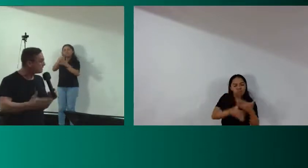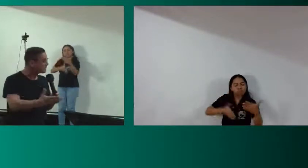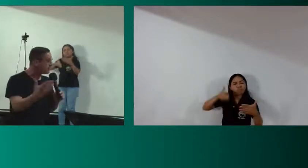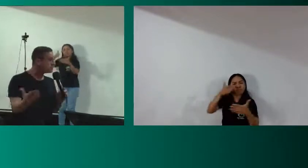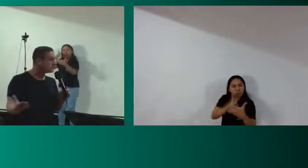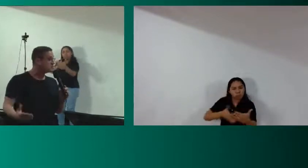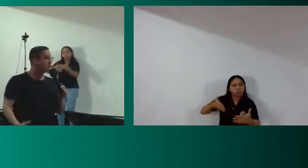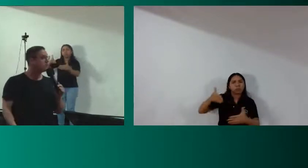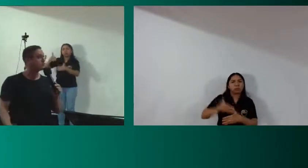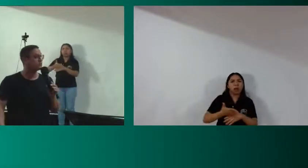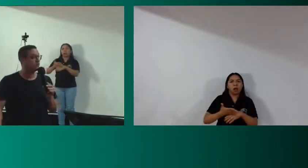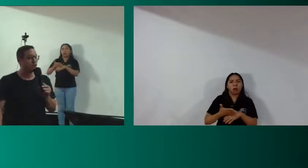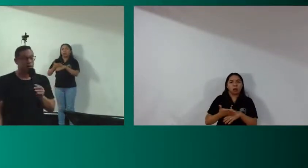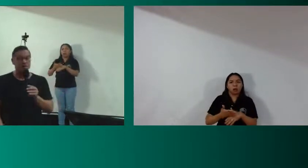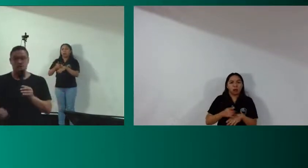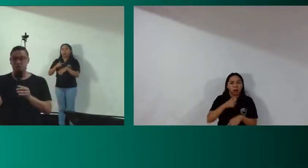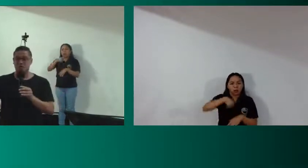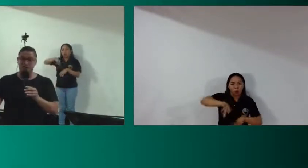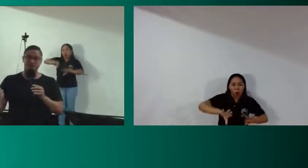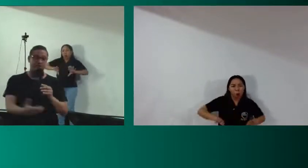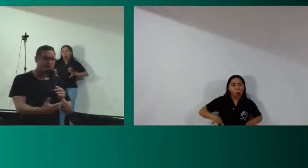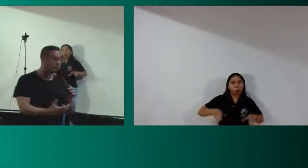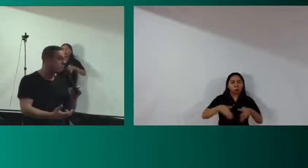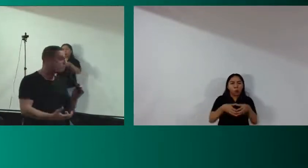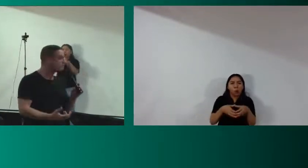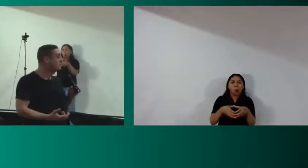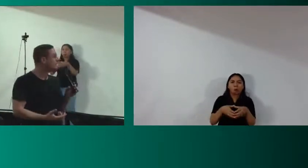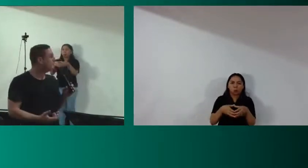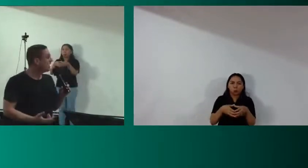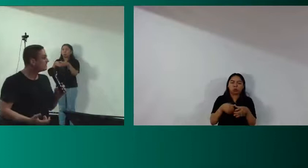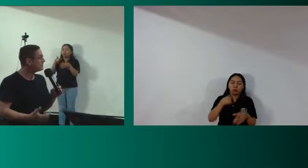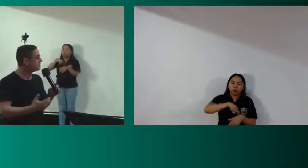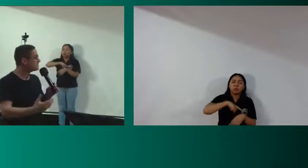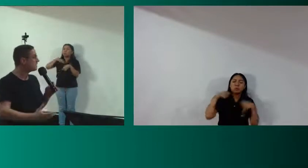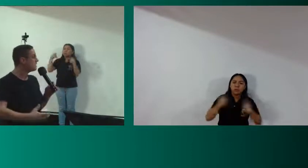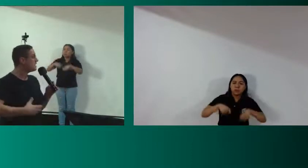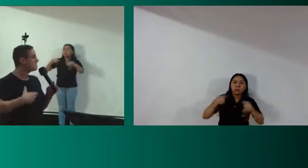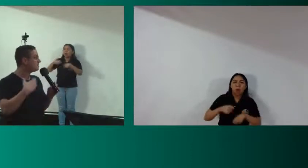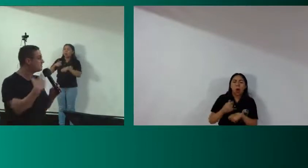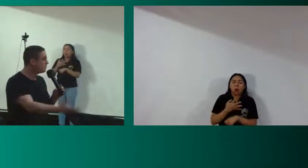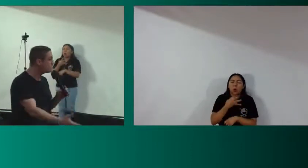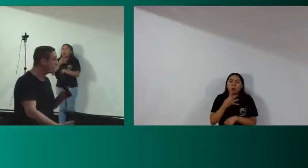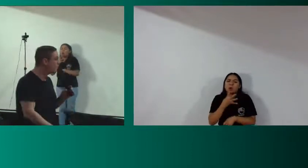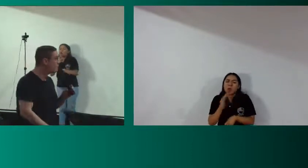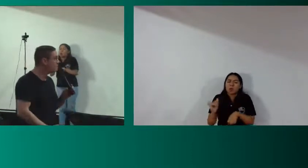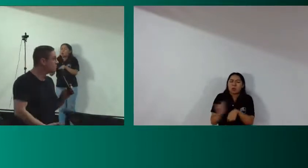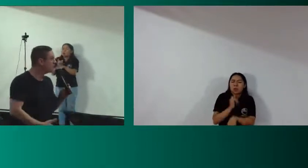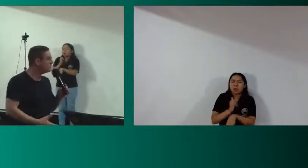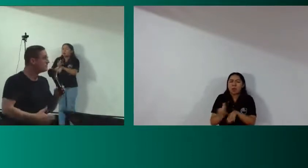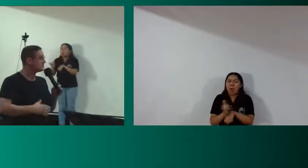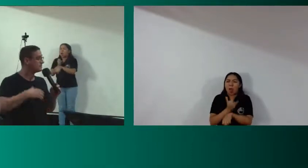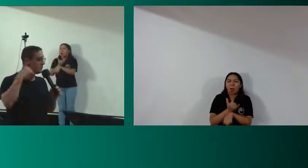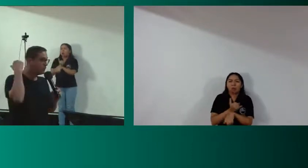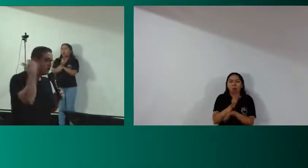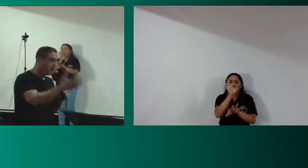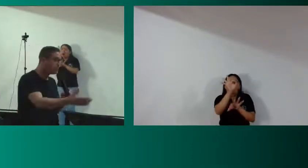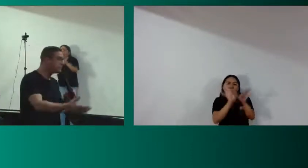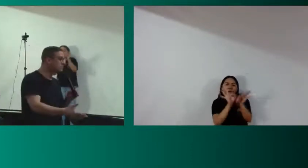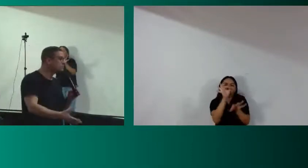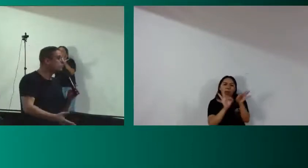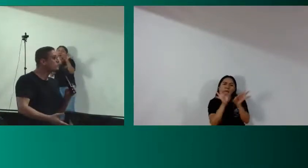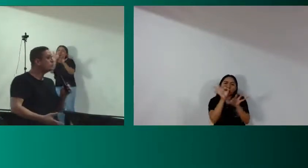hoje essa galera tava lá fazendo isso que eles a gente precisa conhecer essas estratégias as novas formas de organização